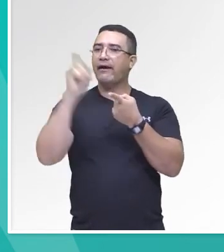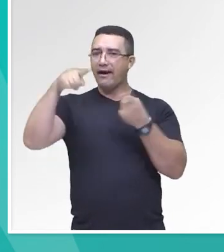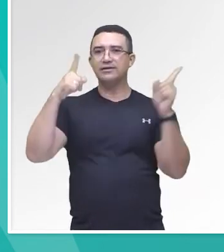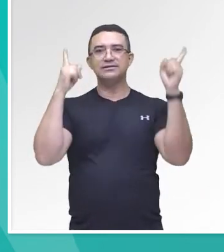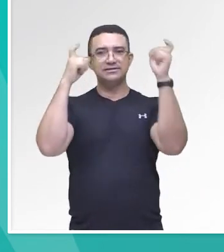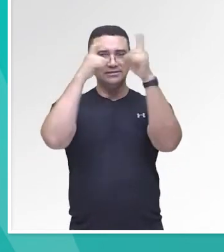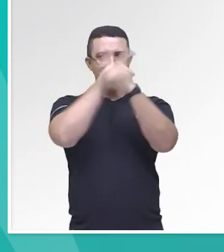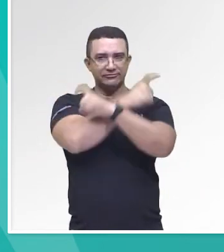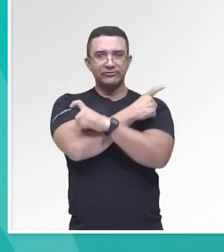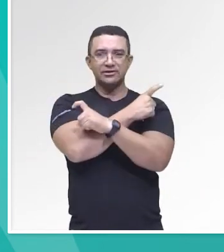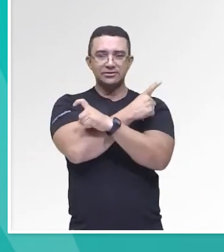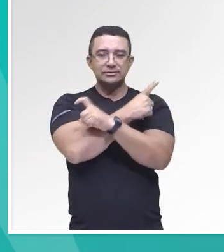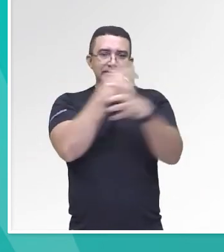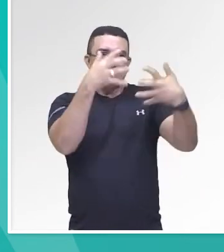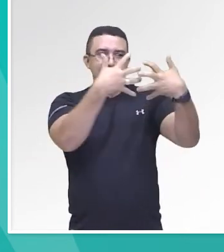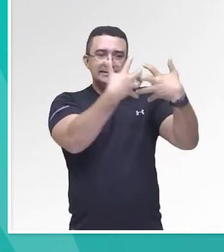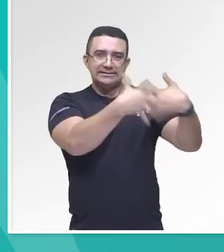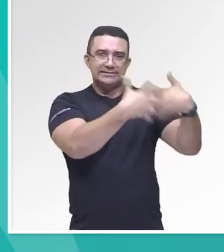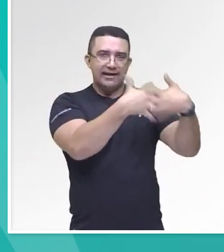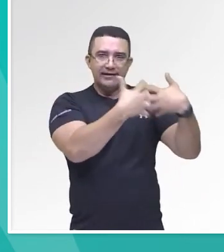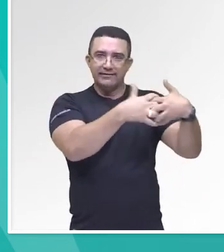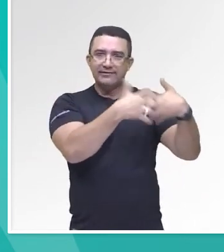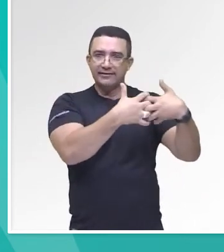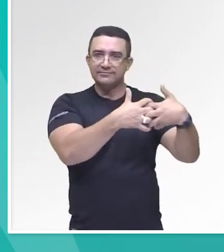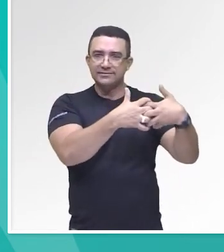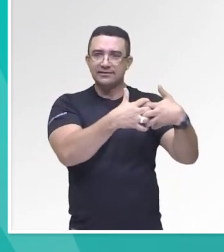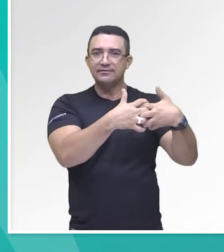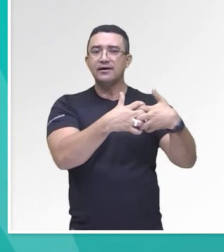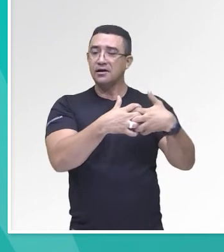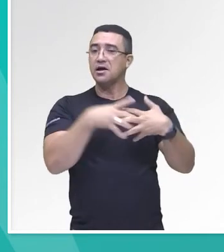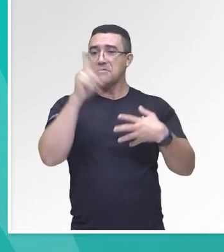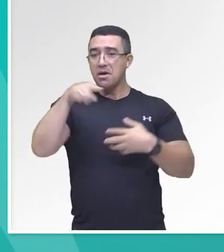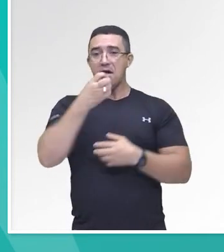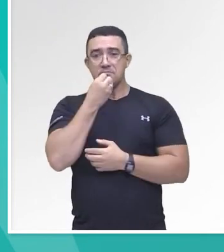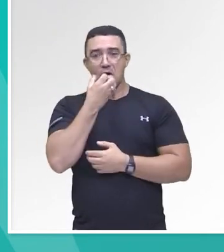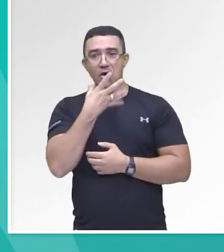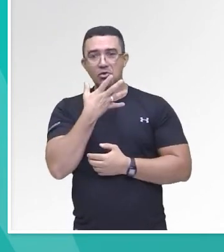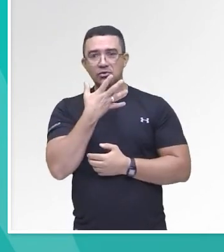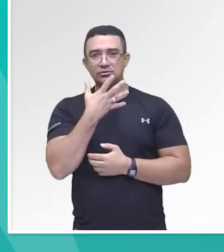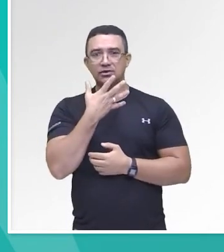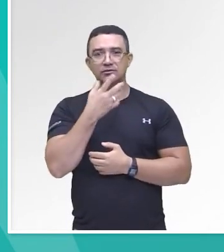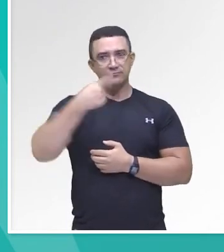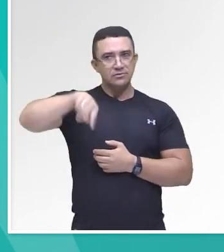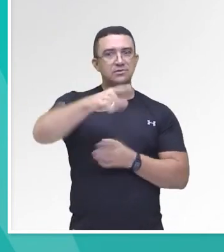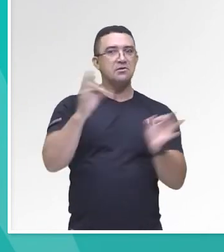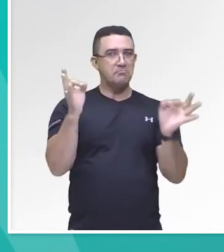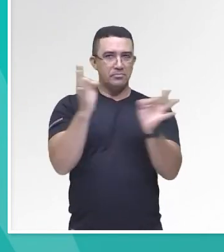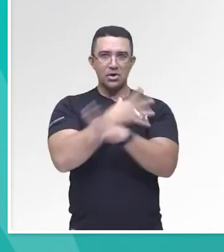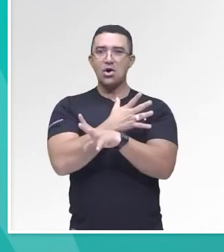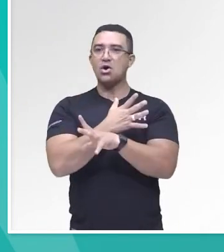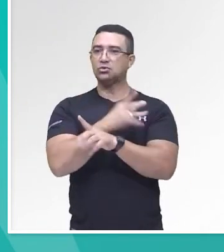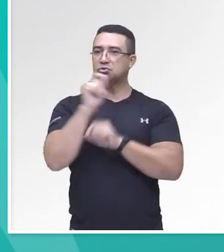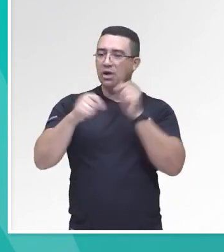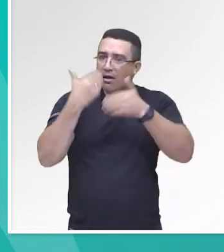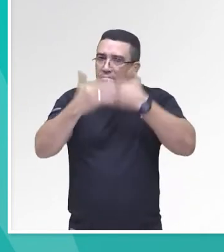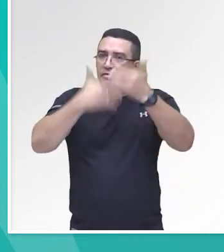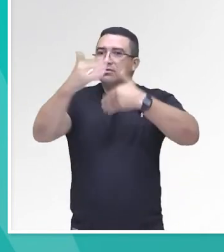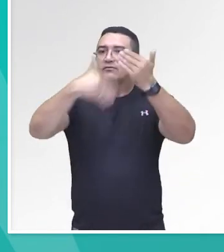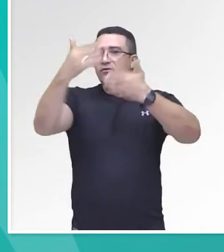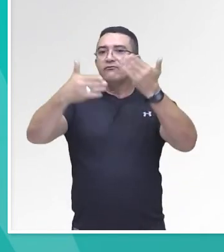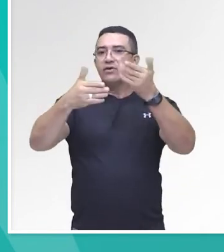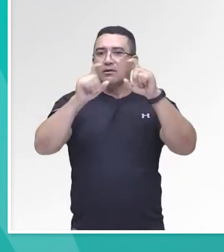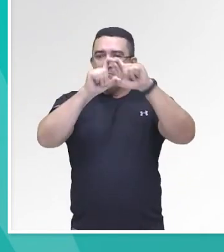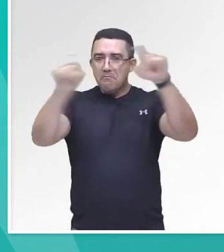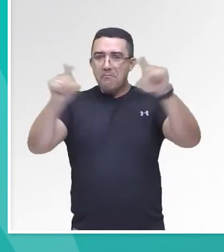da expressão das ideias. E isso é bem-vindo, isso não é um defeito, tá? Estejam preparados para desenvolver parágrafos